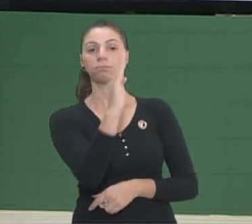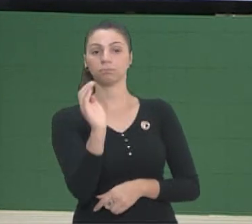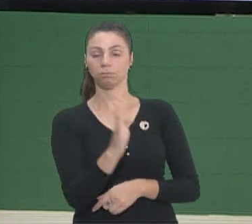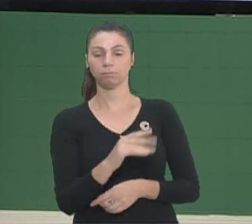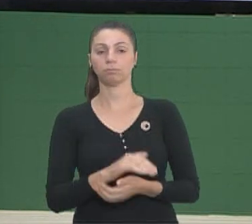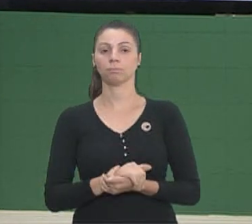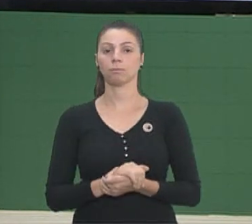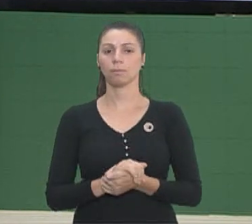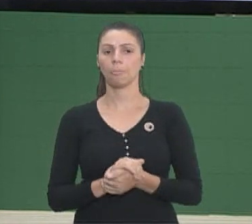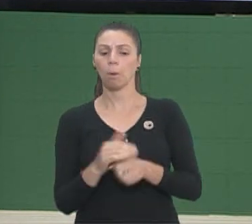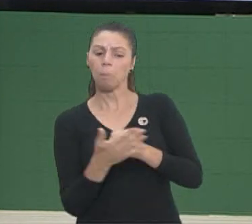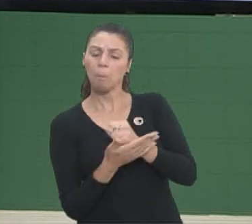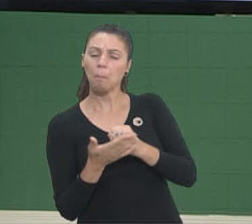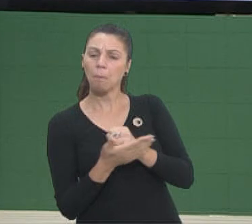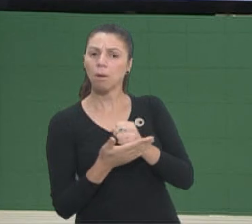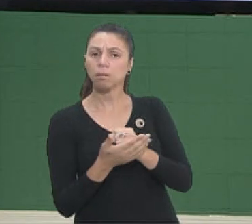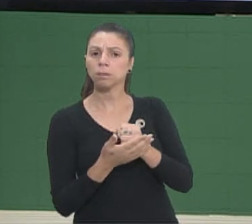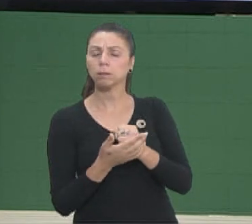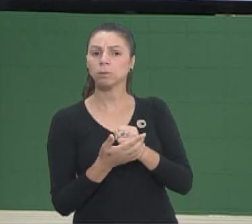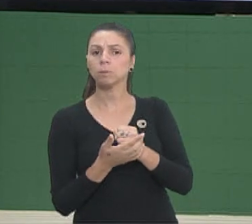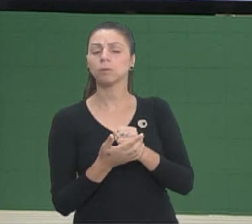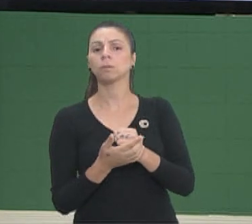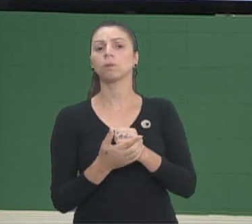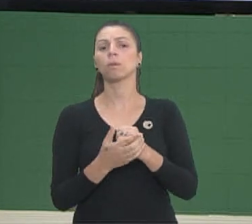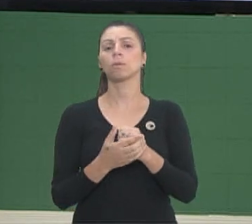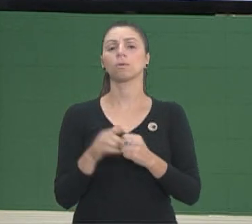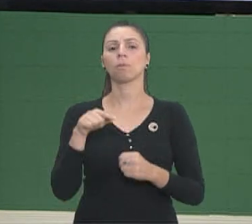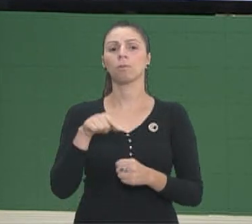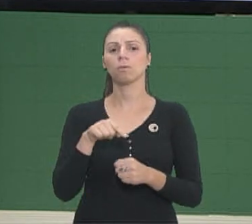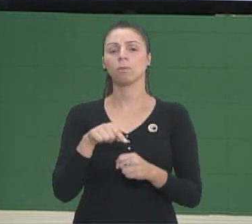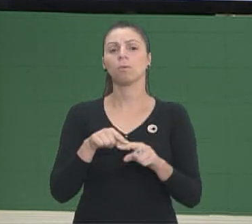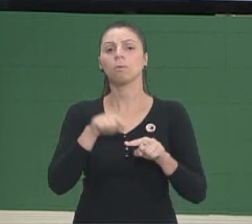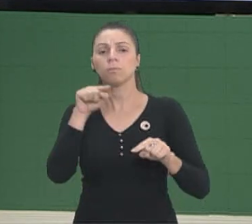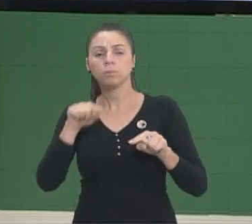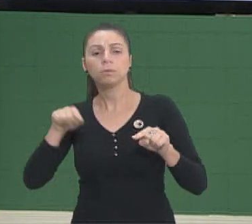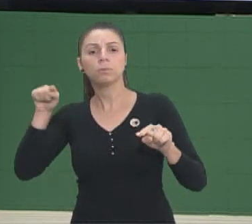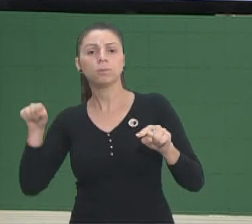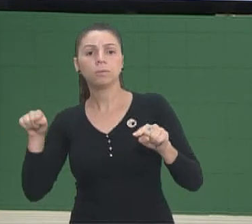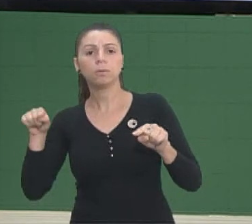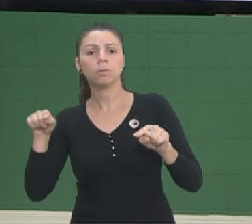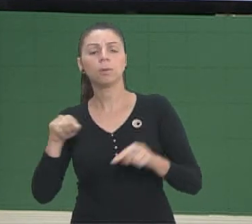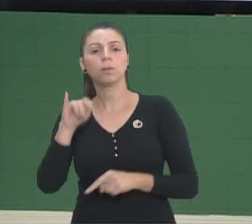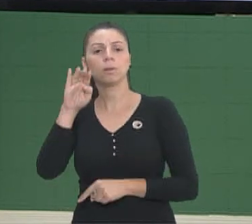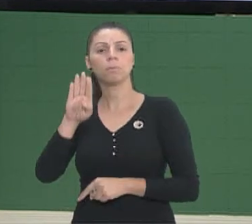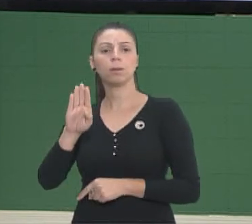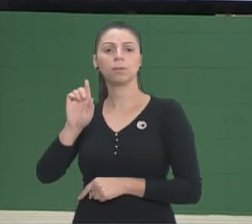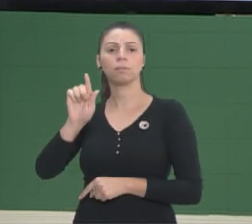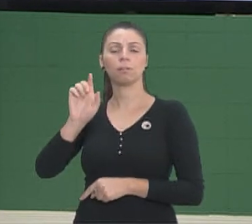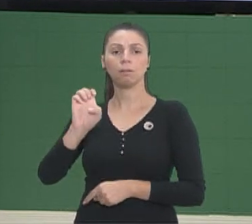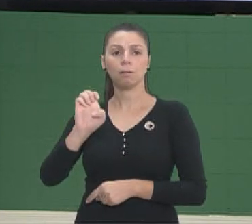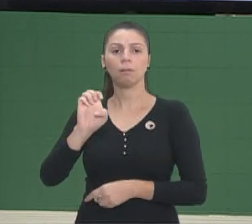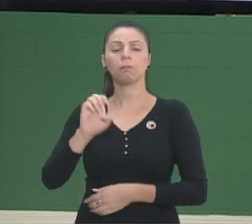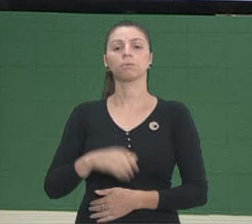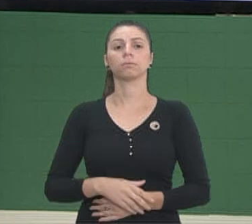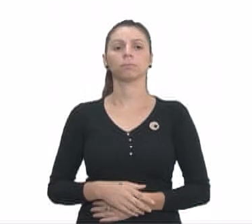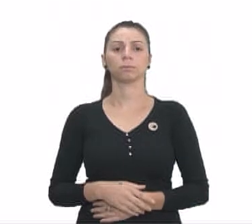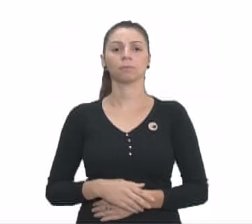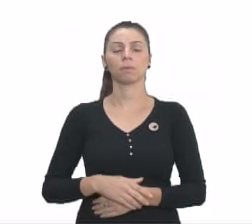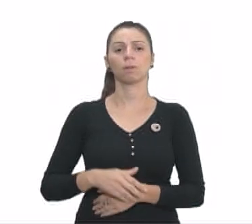Com base nos dados coletados e analisados pelo IBGE num censo feito em